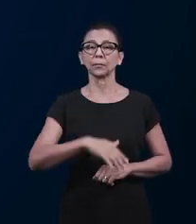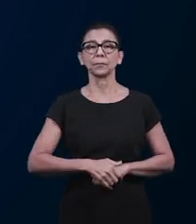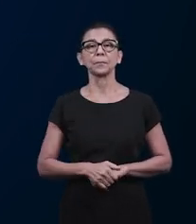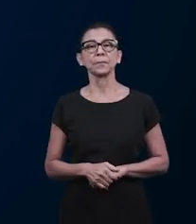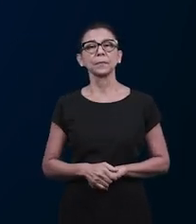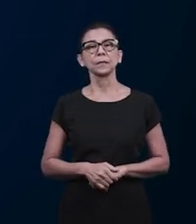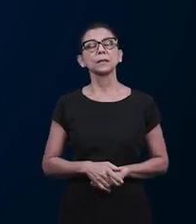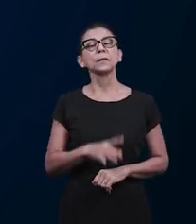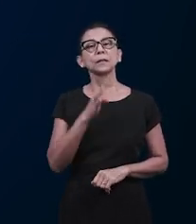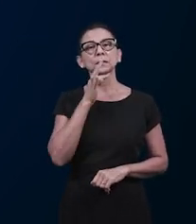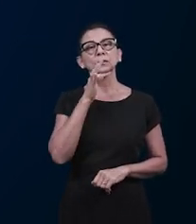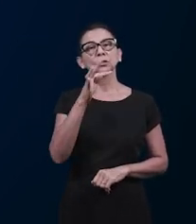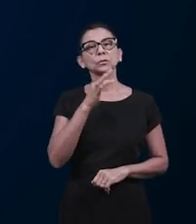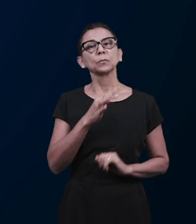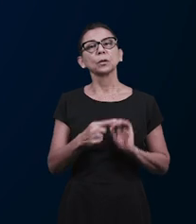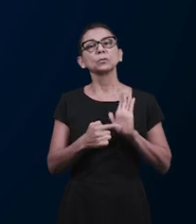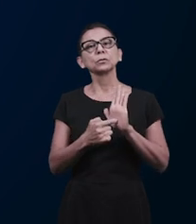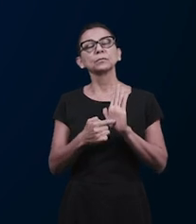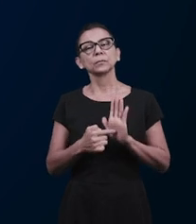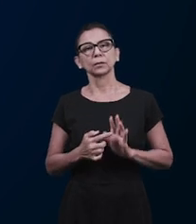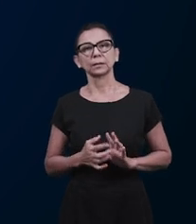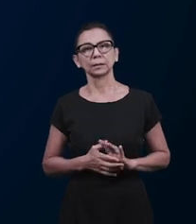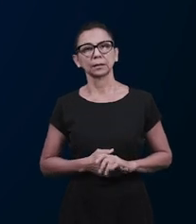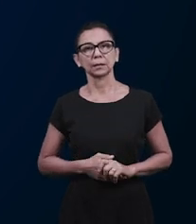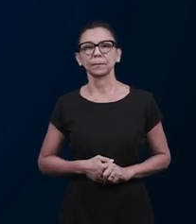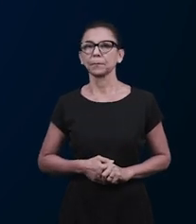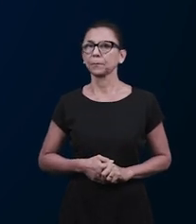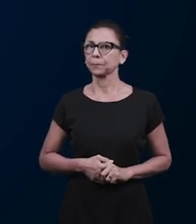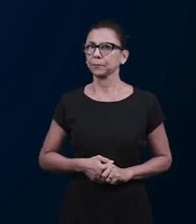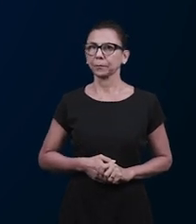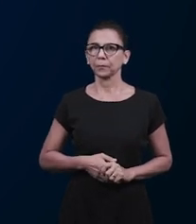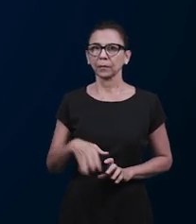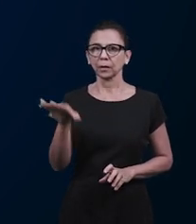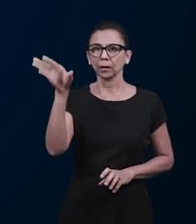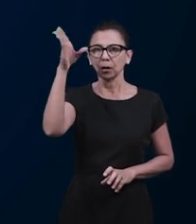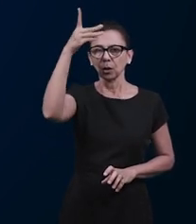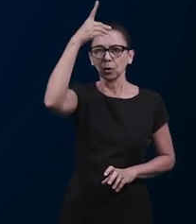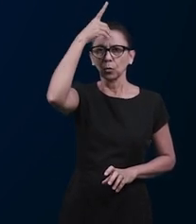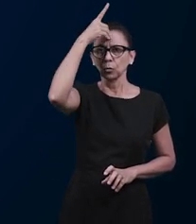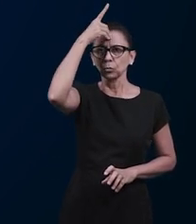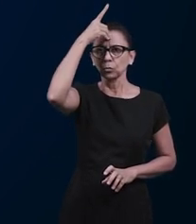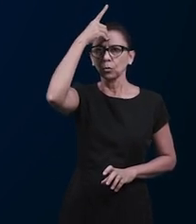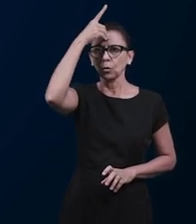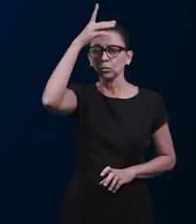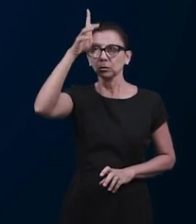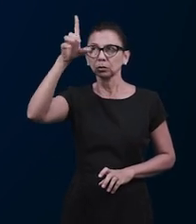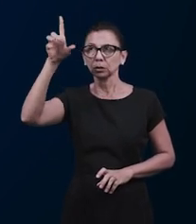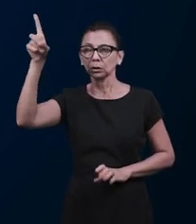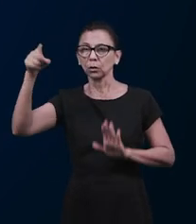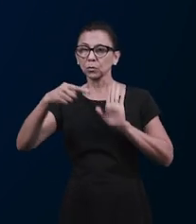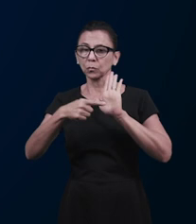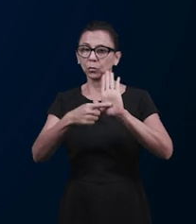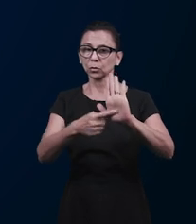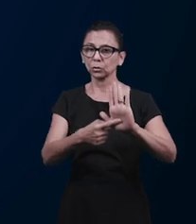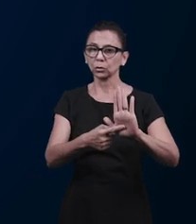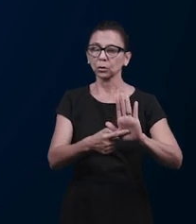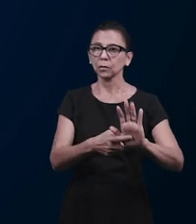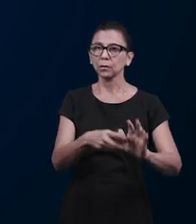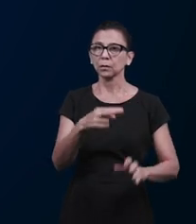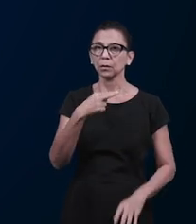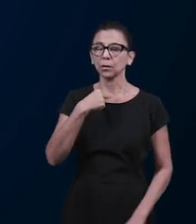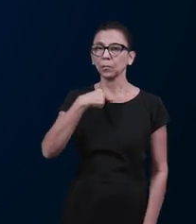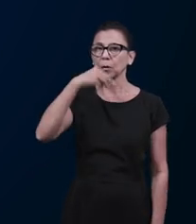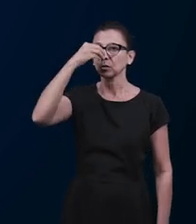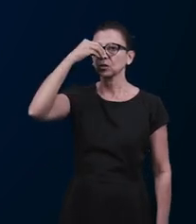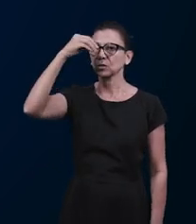capítulo 4, versículo 14, que diz: não desprezes o dom que é em ti, o qual te foi dado por profecia,